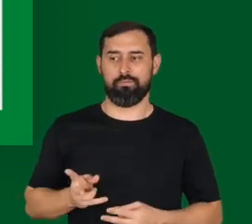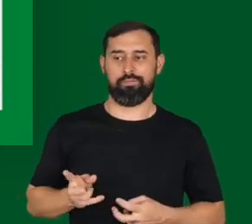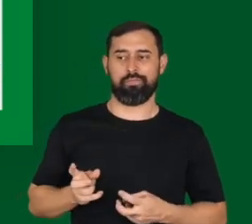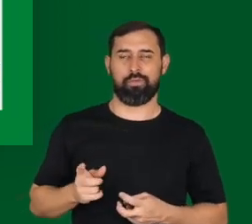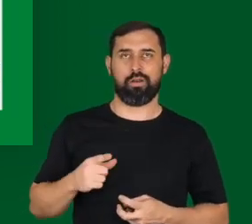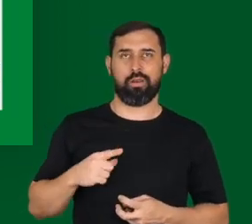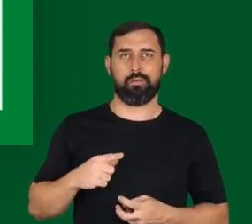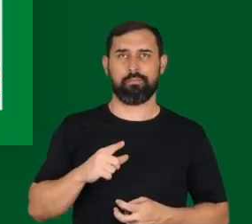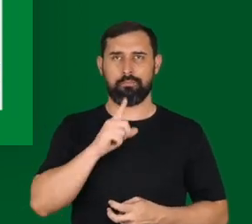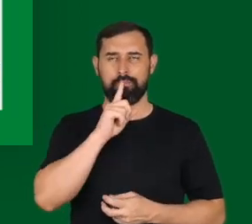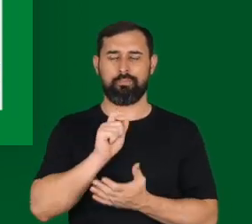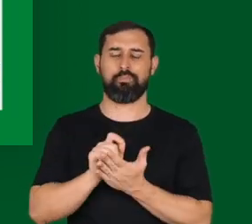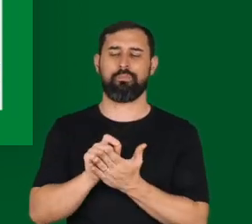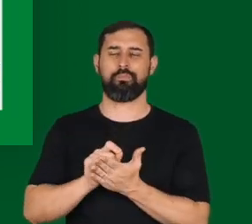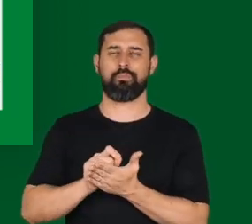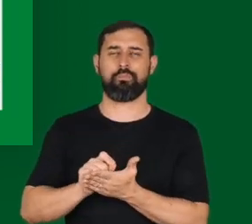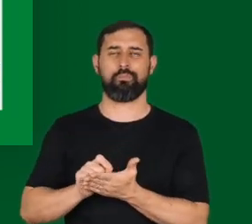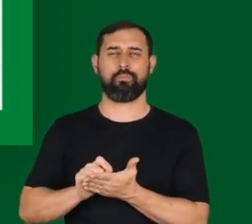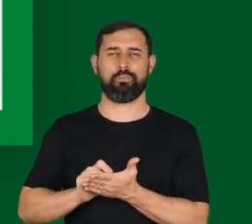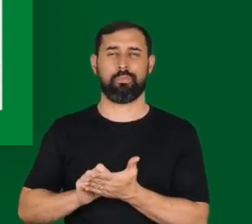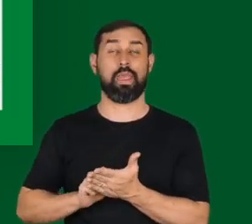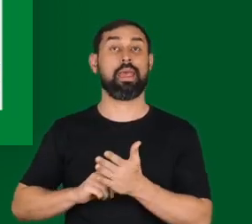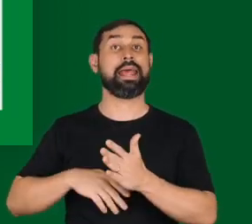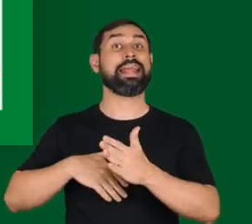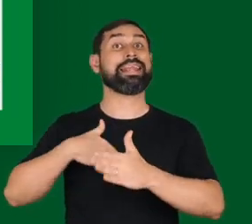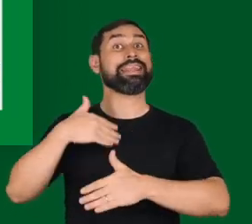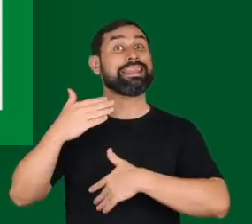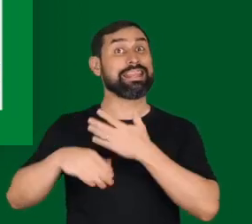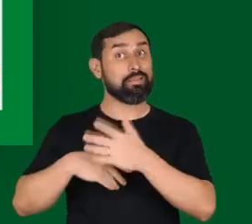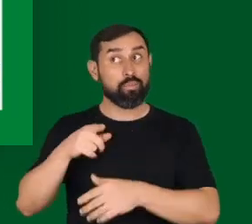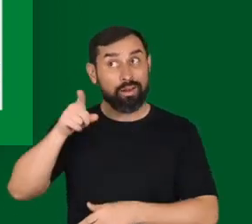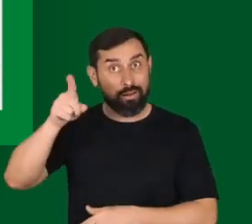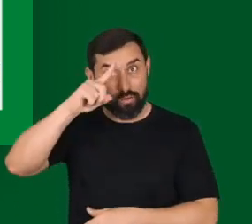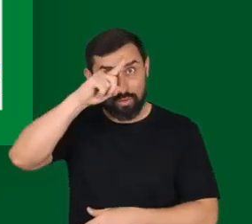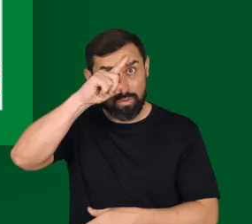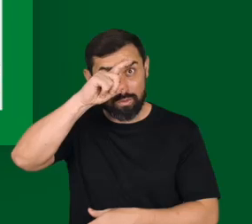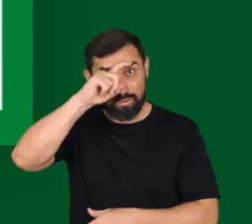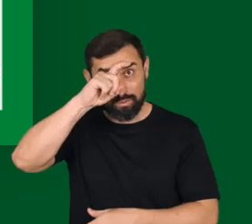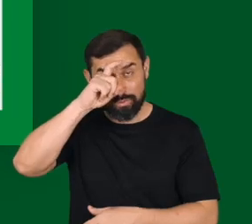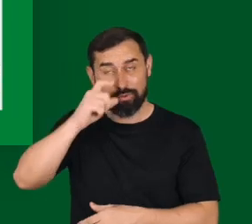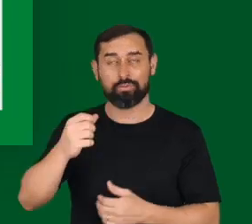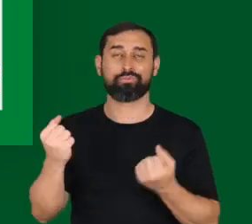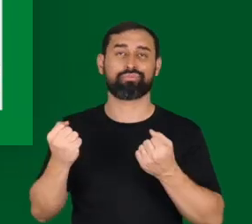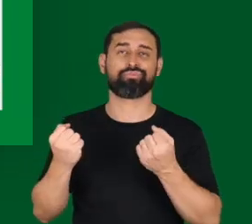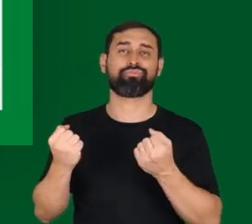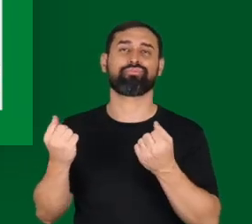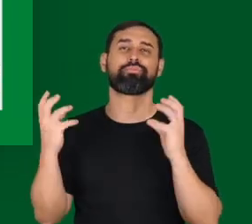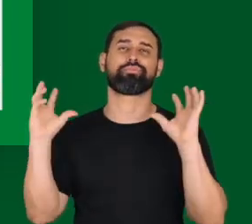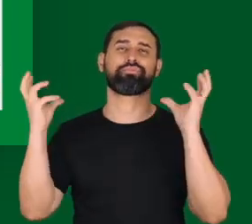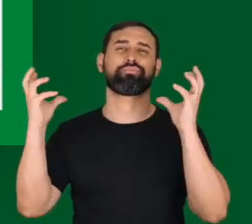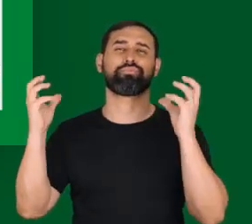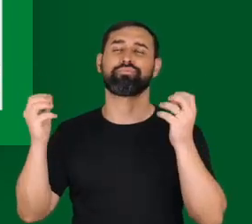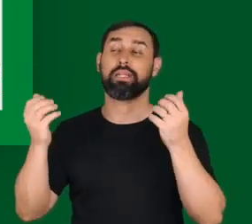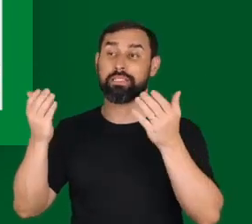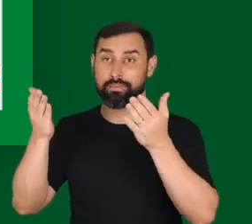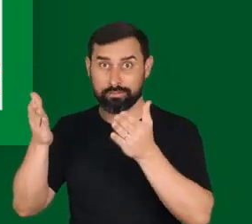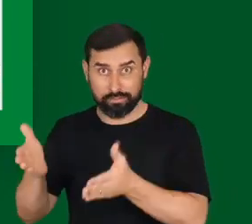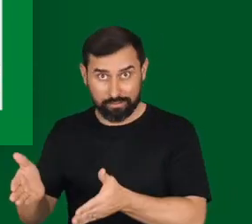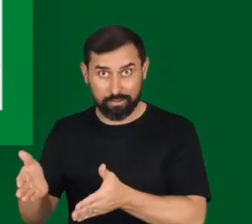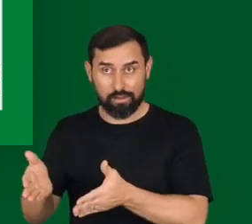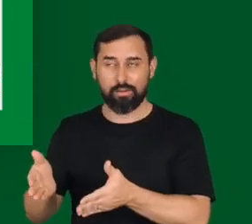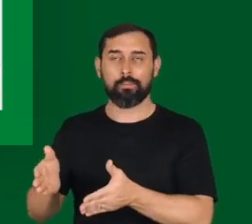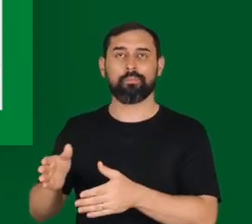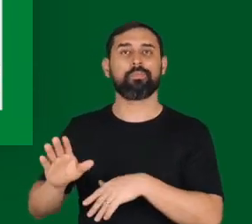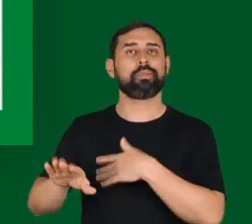regular, né, fazer a notificação e quando a gente chega na unidade fixa, né, na UPA ou na emergência, a